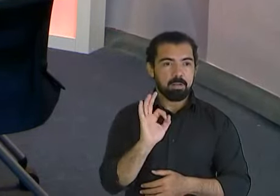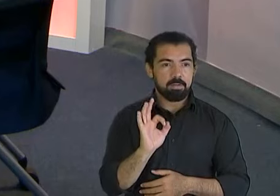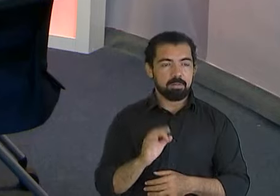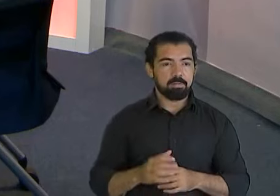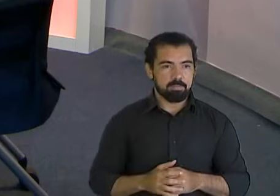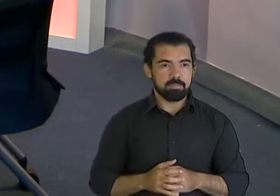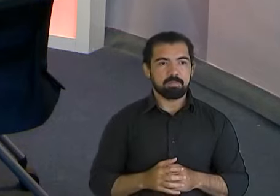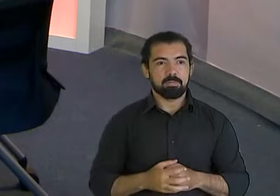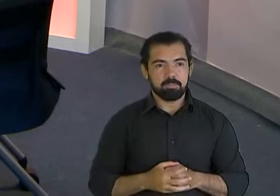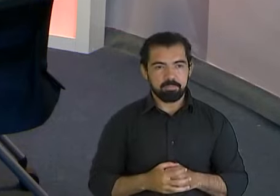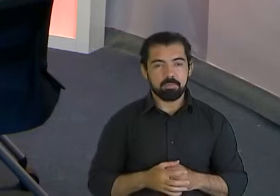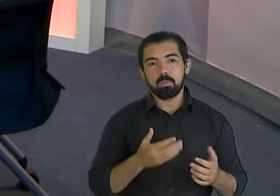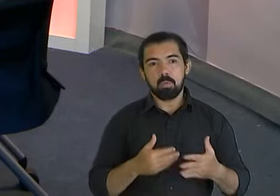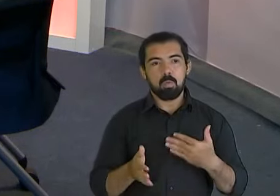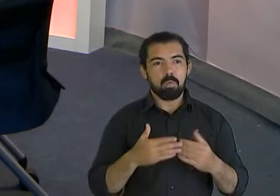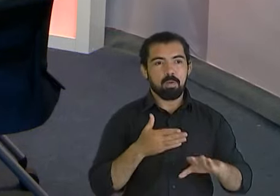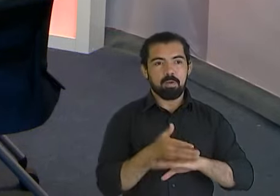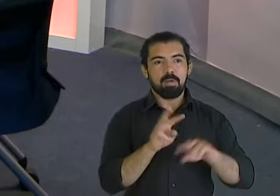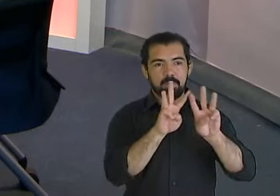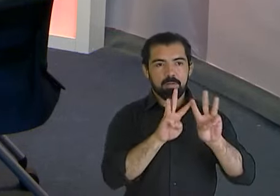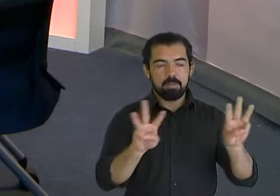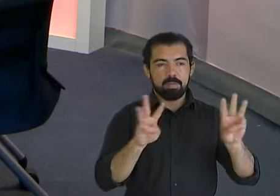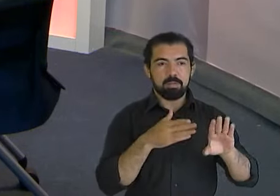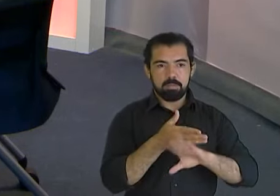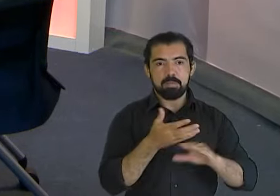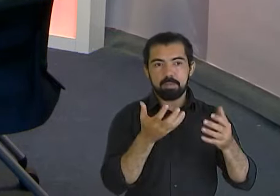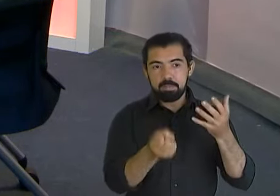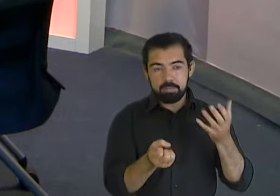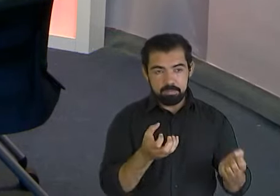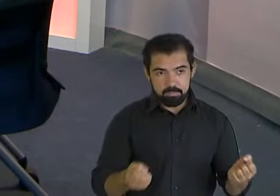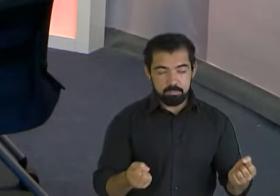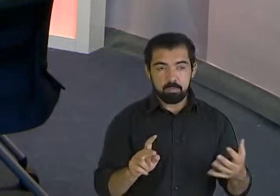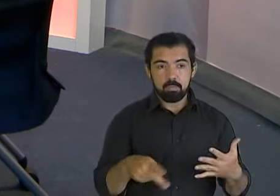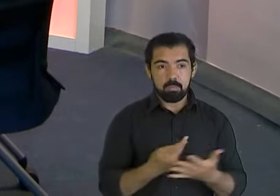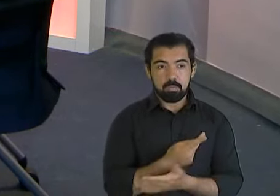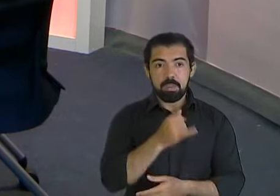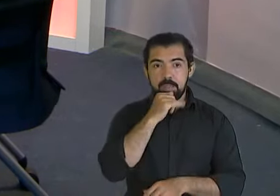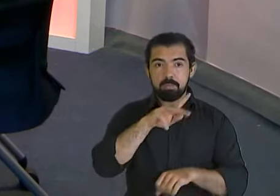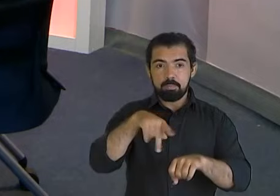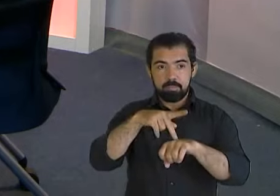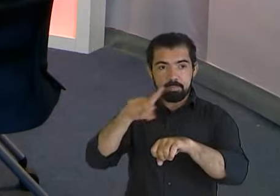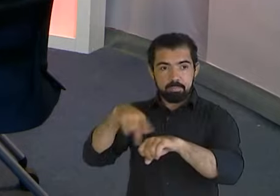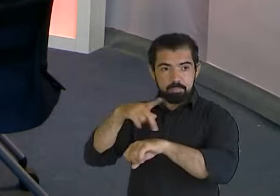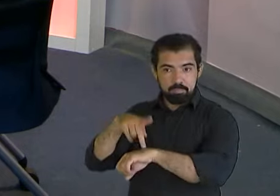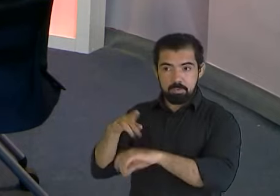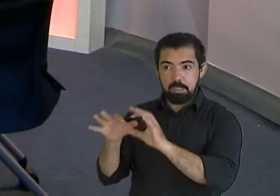só aceita ali. Todo site que a gente entra, a gente vai aceitando. Então, talvez o que aconteça nesses países que são